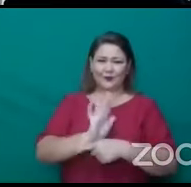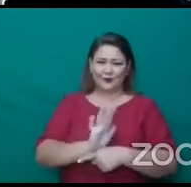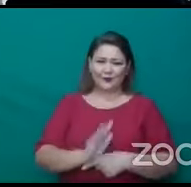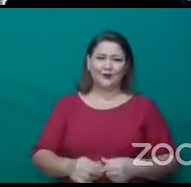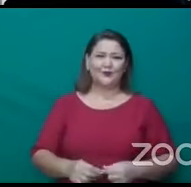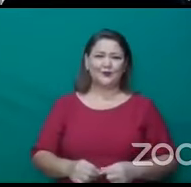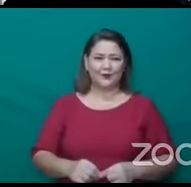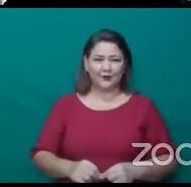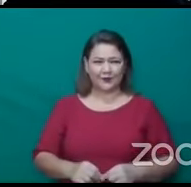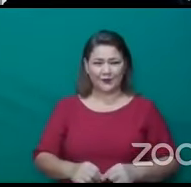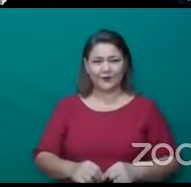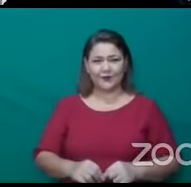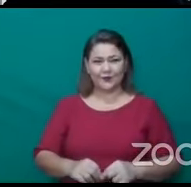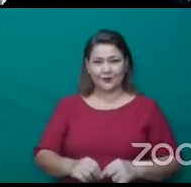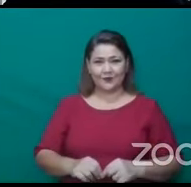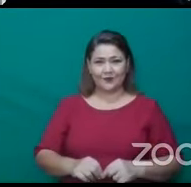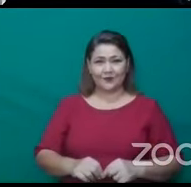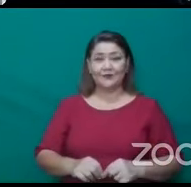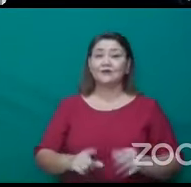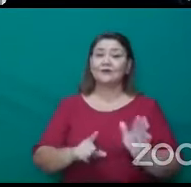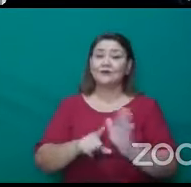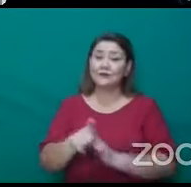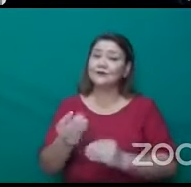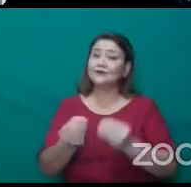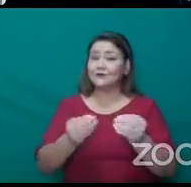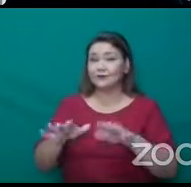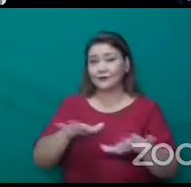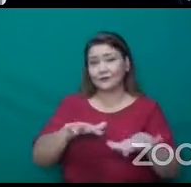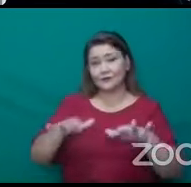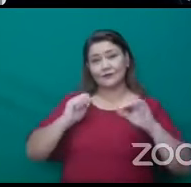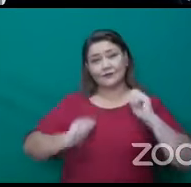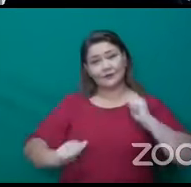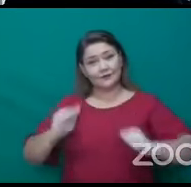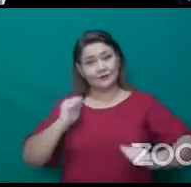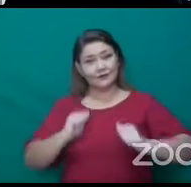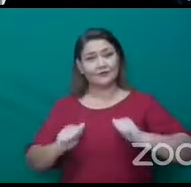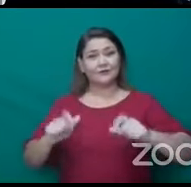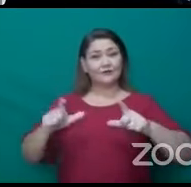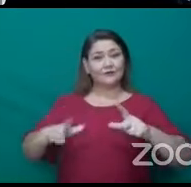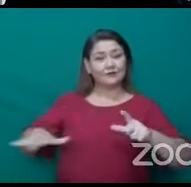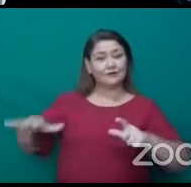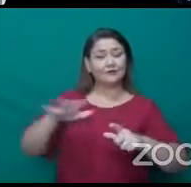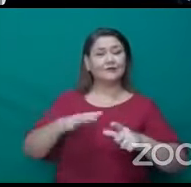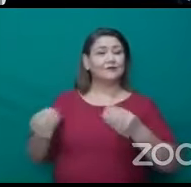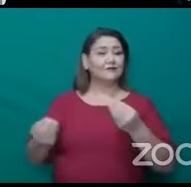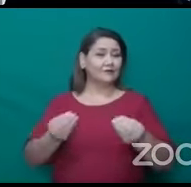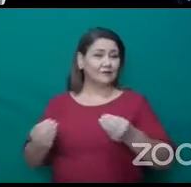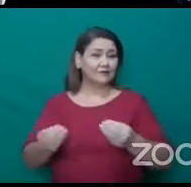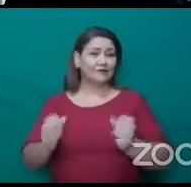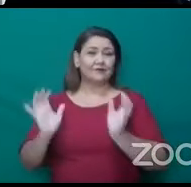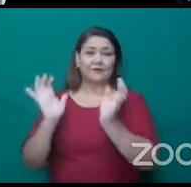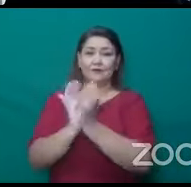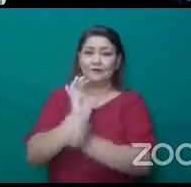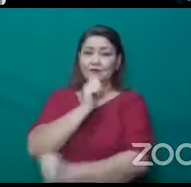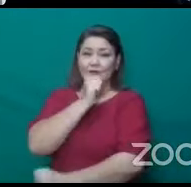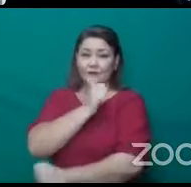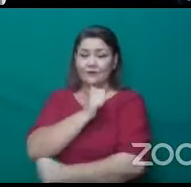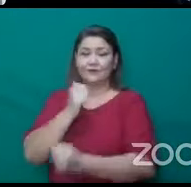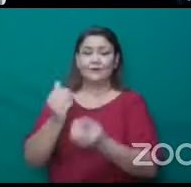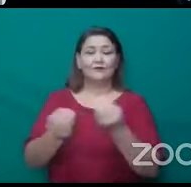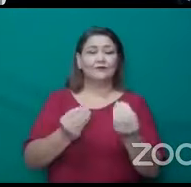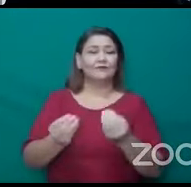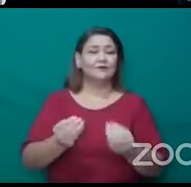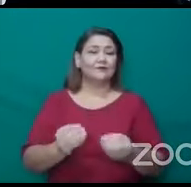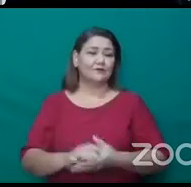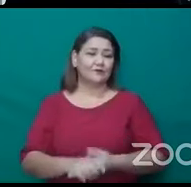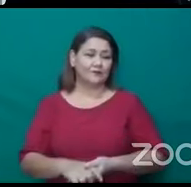Sim, e como é que foi a preparação dos atores, do casting, da sua Final Girl? Como é que você conseguiu reunir todo mundo